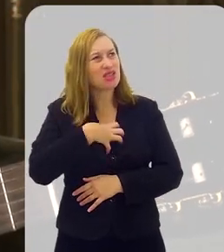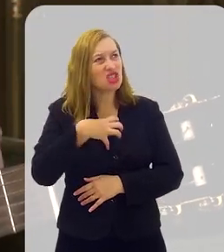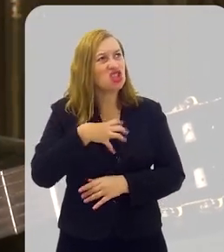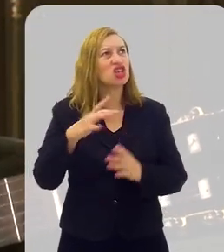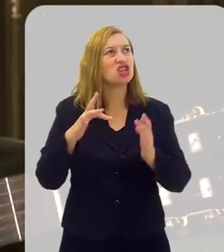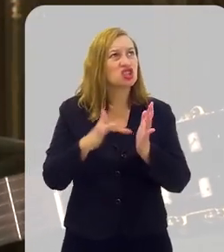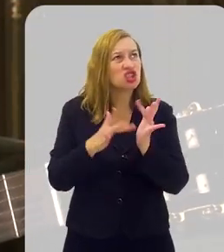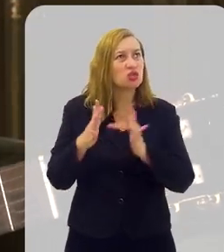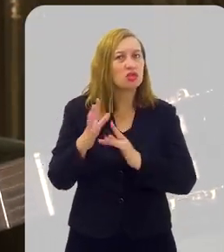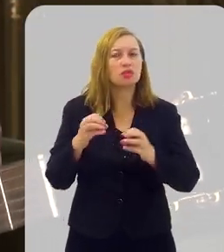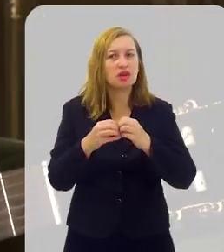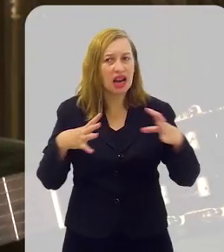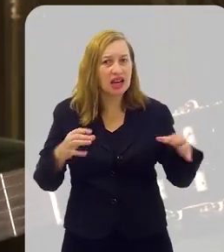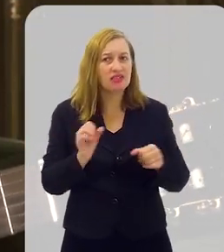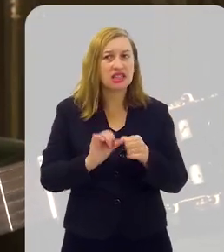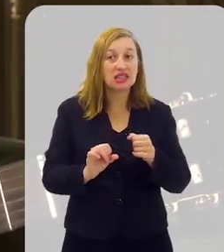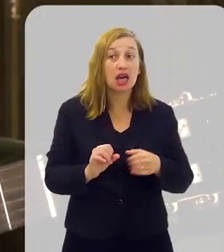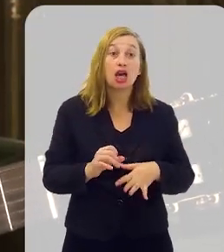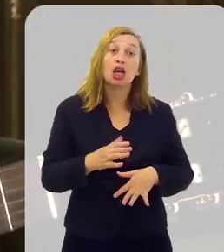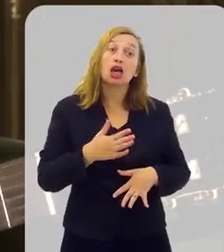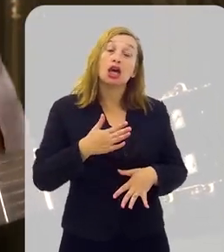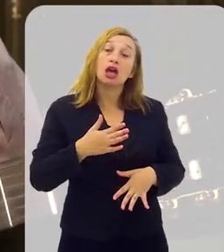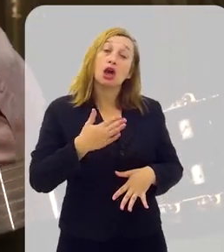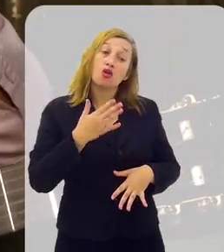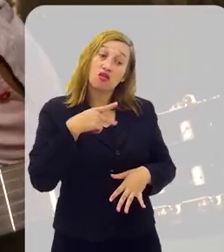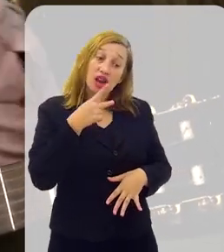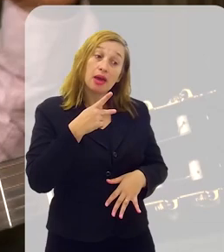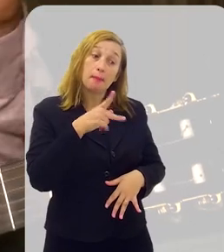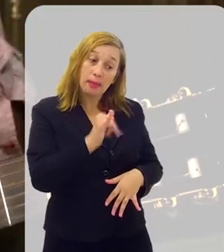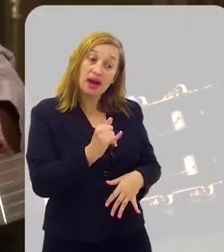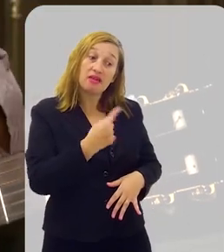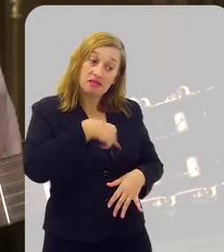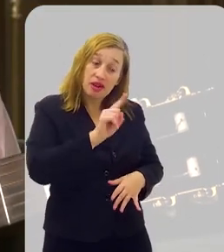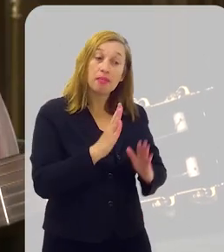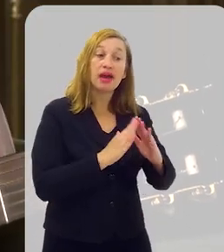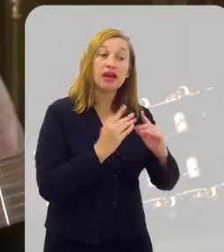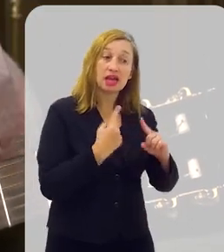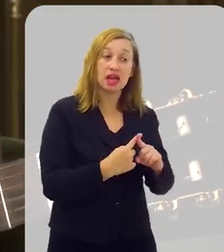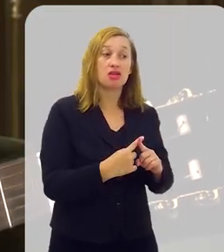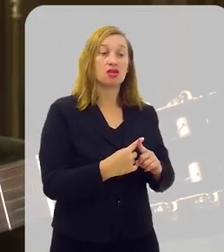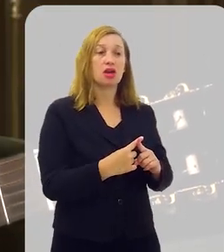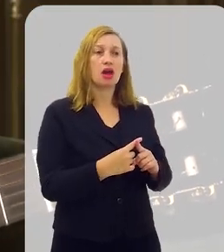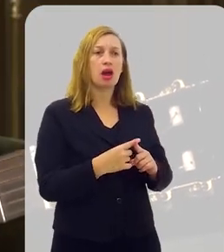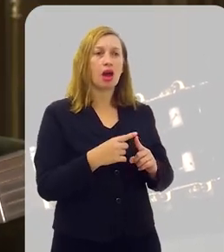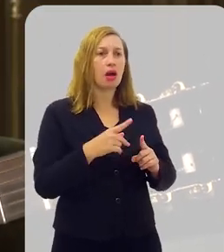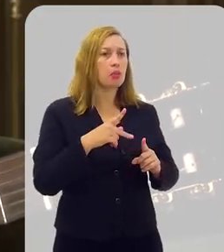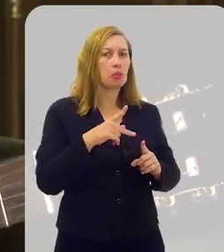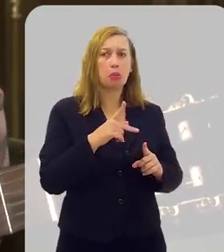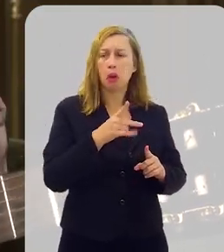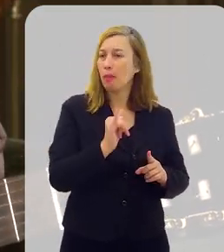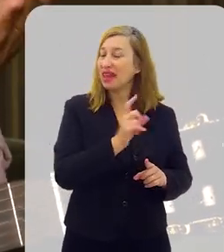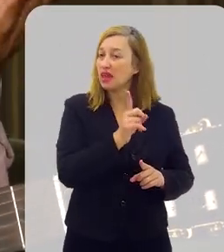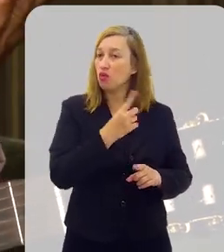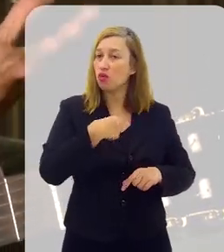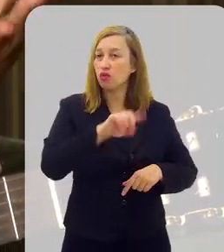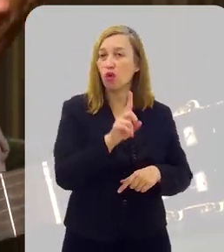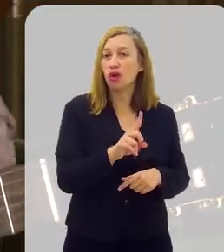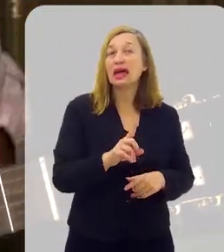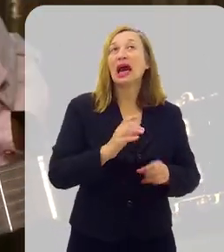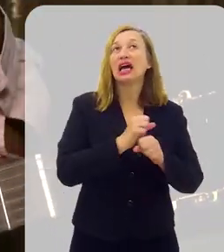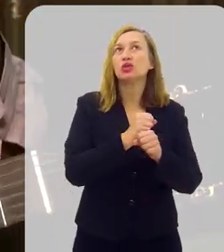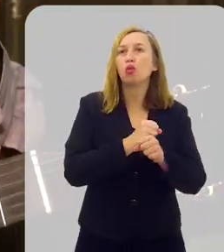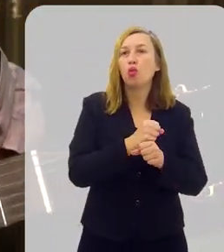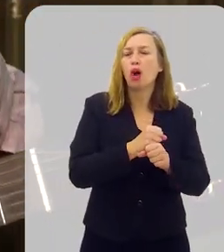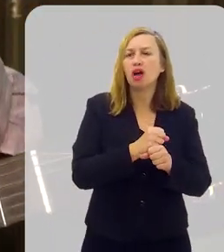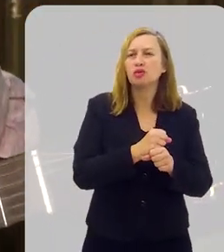milagres, e falei para o meu pai: pai, vai na igreja, pai. E o meu pai foi em tudo quanto foi lugar, menos na igreja, e o meu pai veio